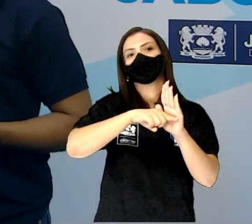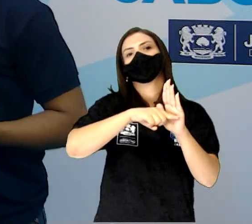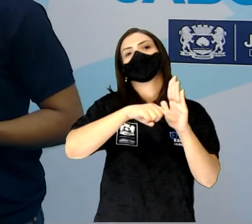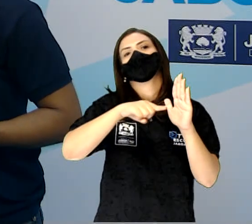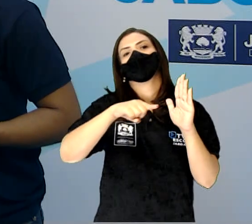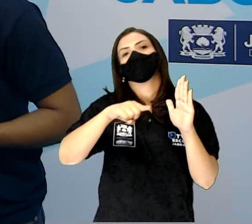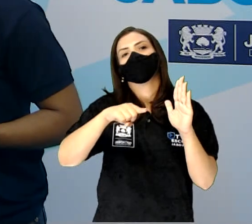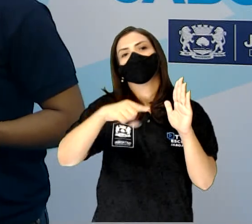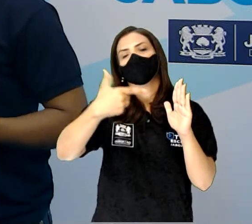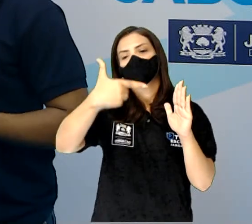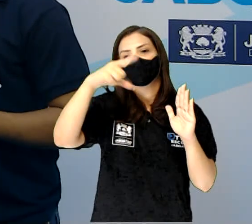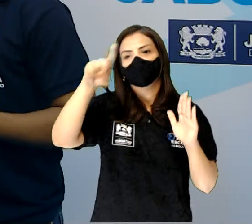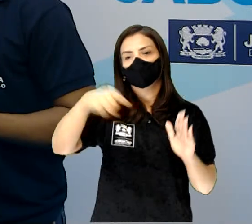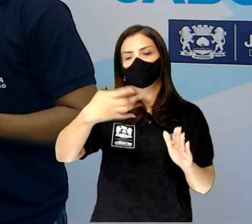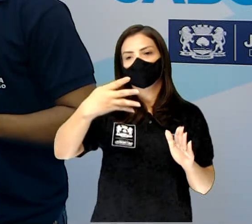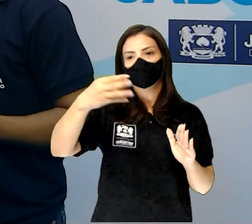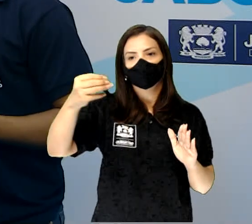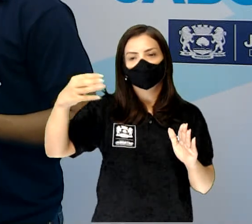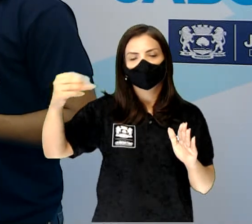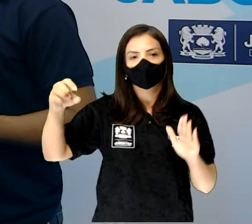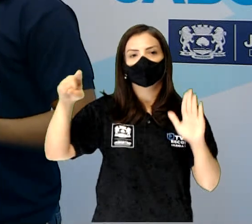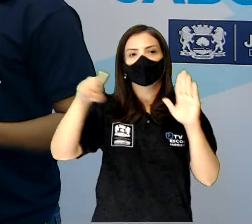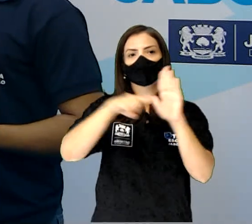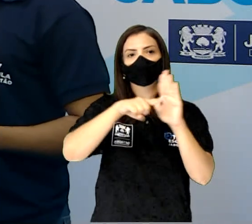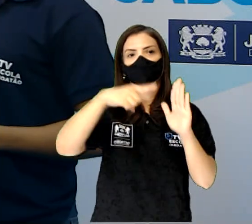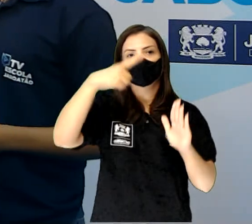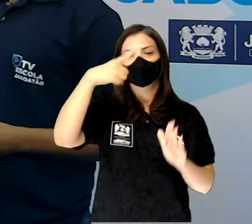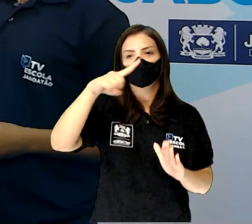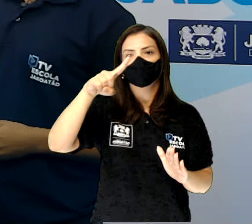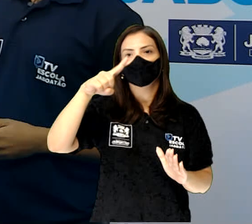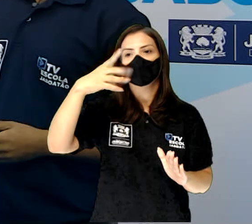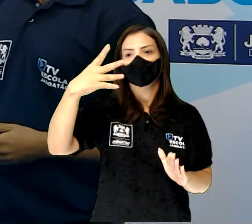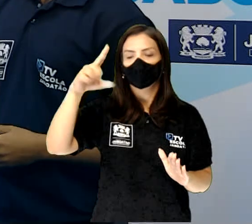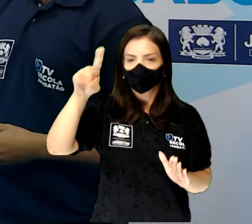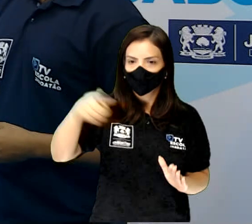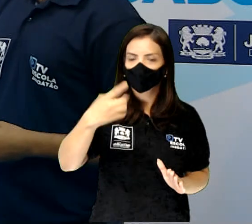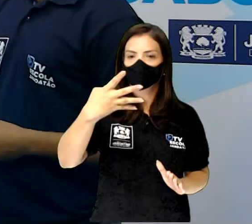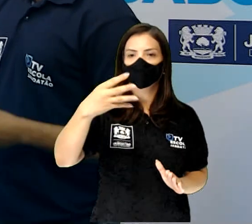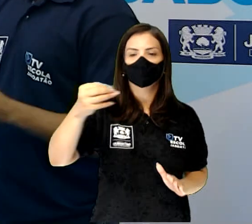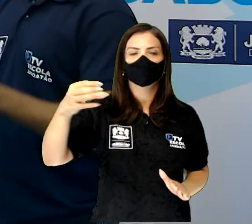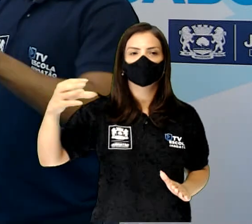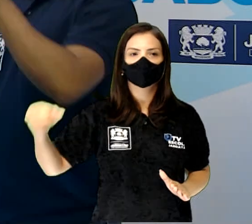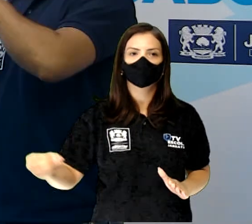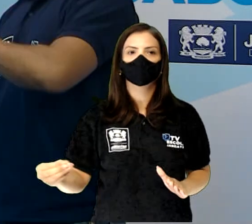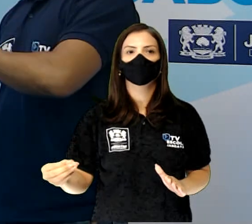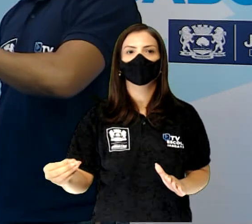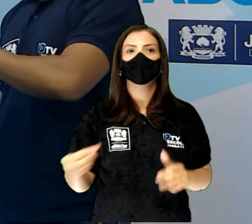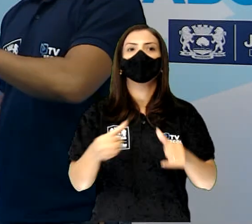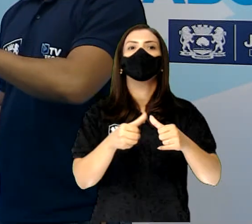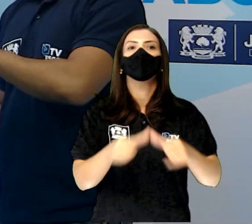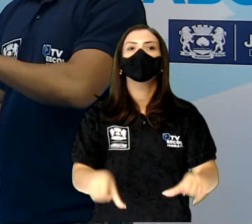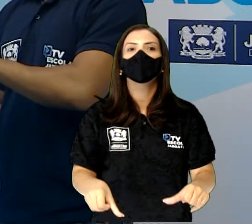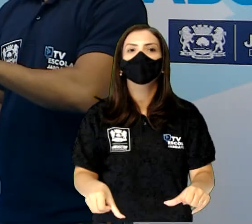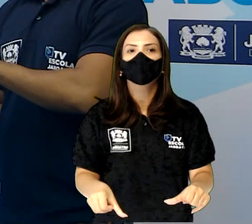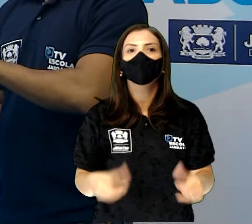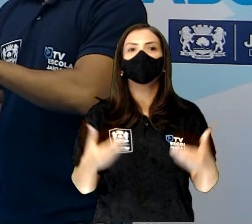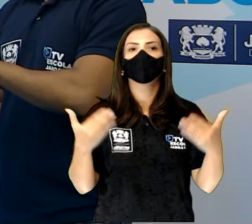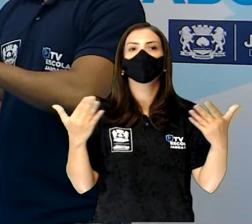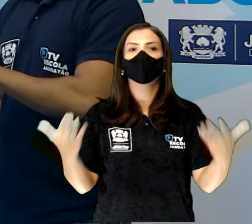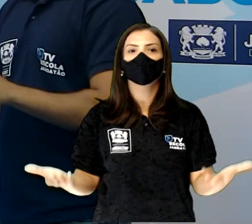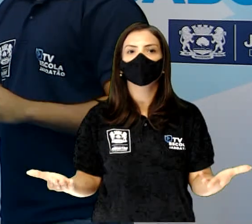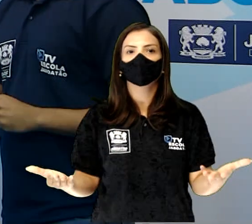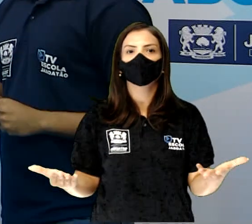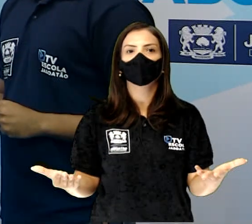tiro 2.400 menos 1.400 e sobra R$1.000, tá? Então, faço 1/5 desse valor, que é 1/5 do que